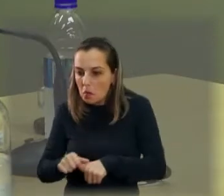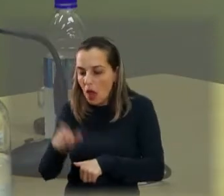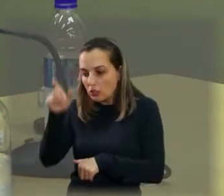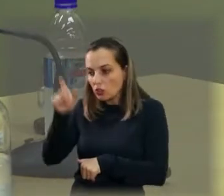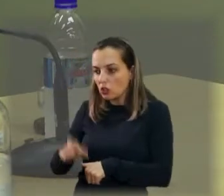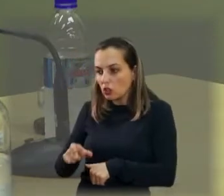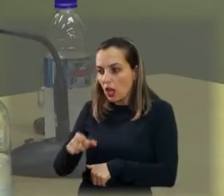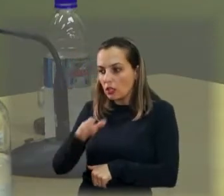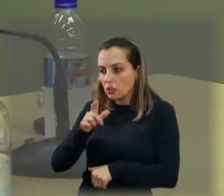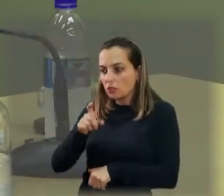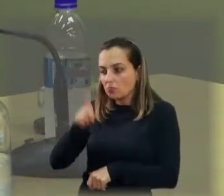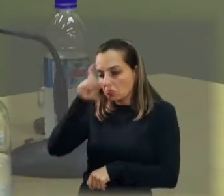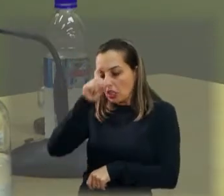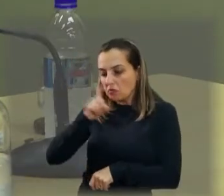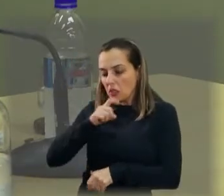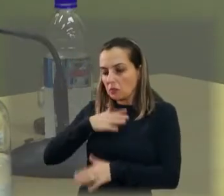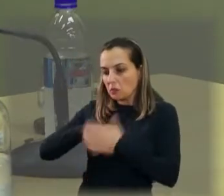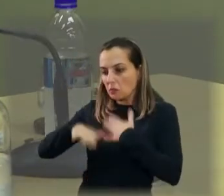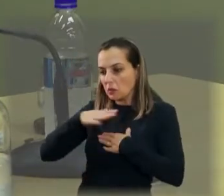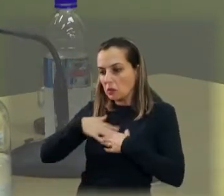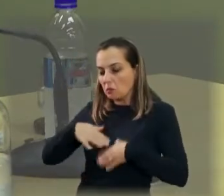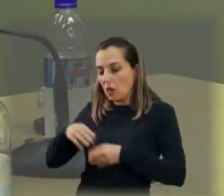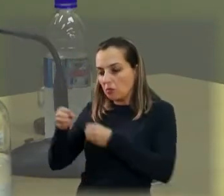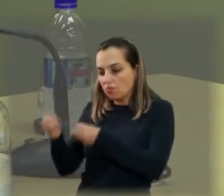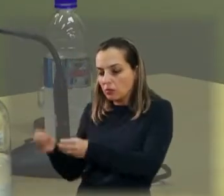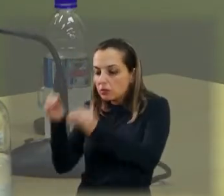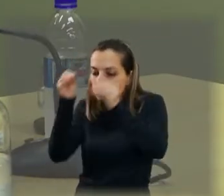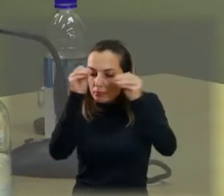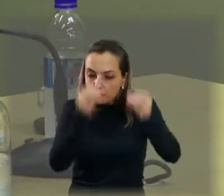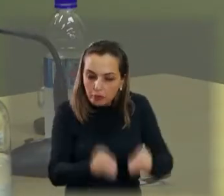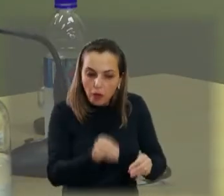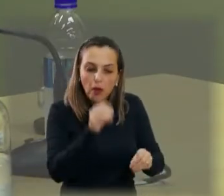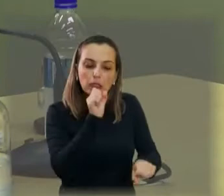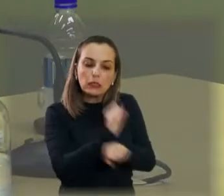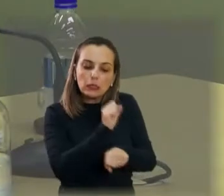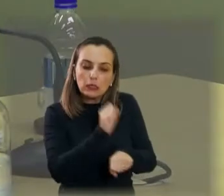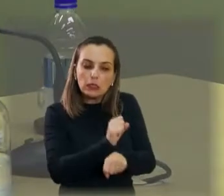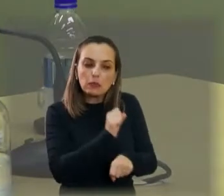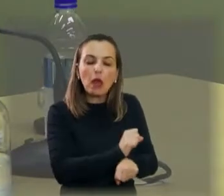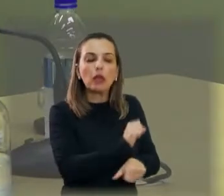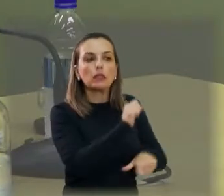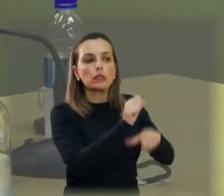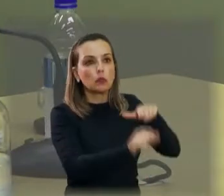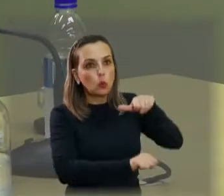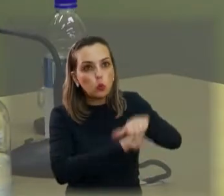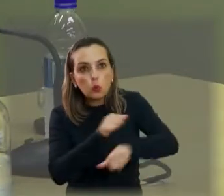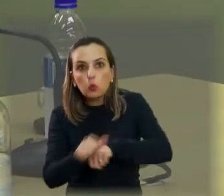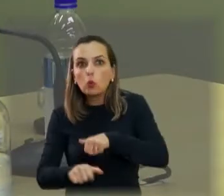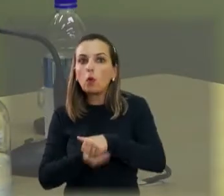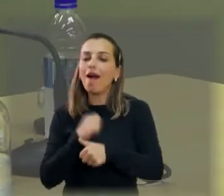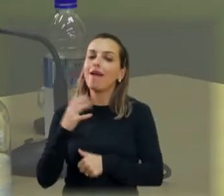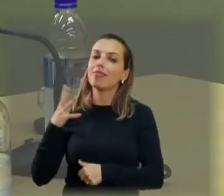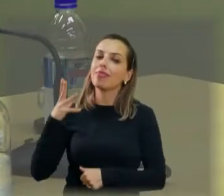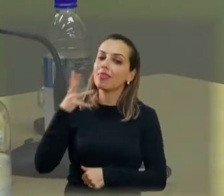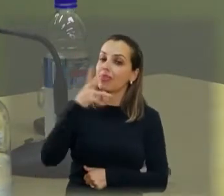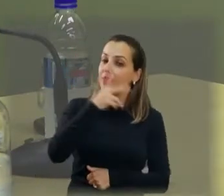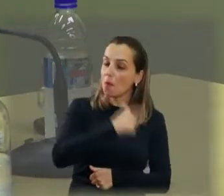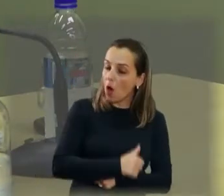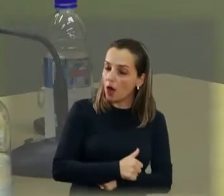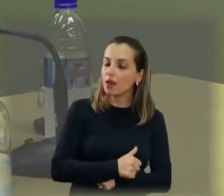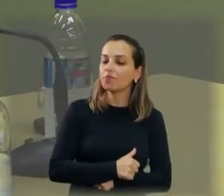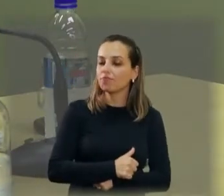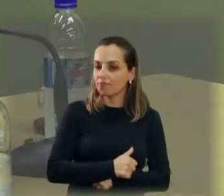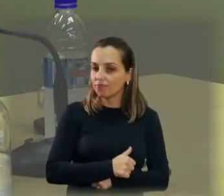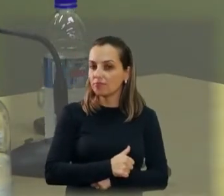transporta, desce ele no outro serviço, espera ele estabilizar. Então, é uma transferência que, se tudo correr bem,